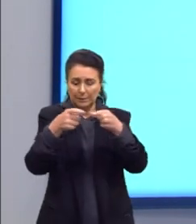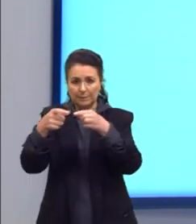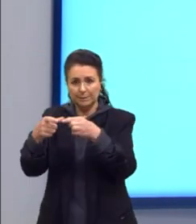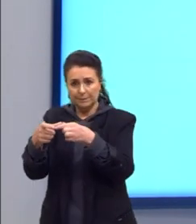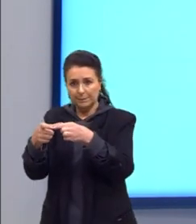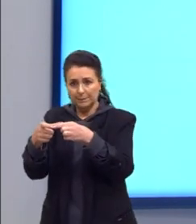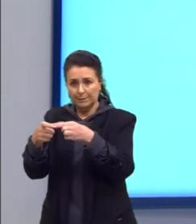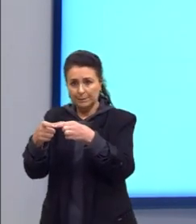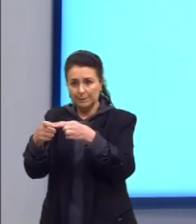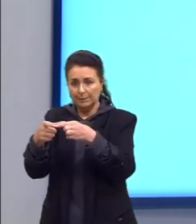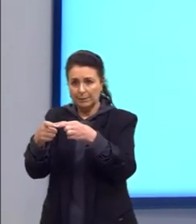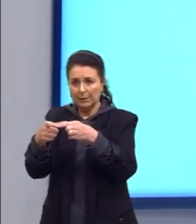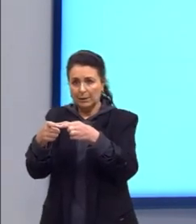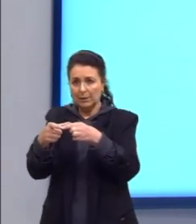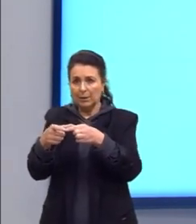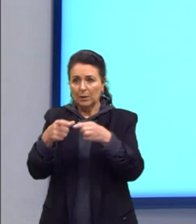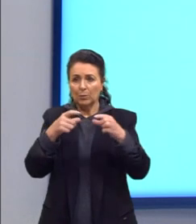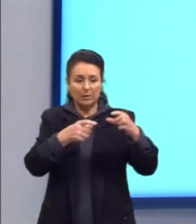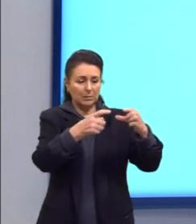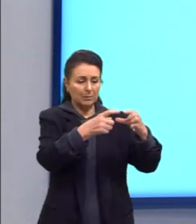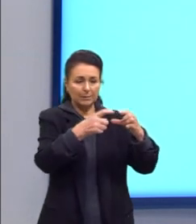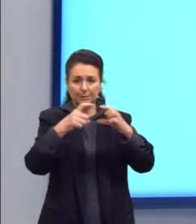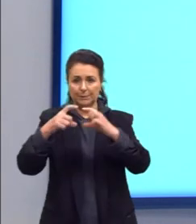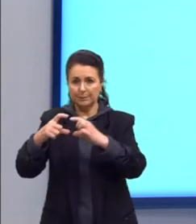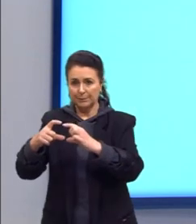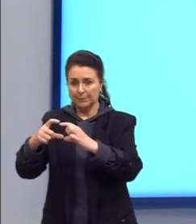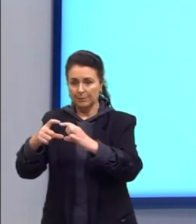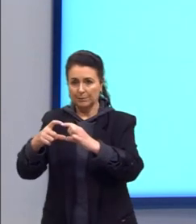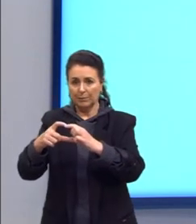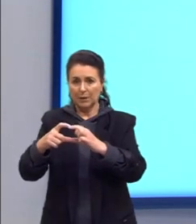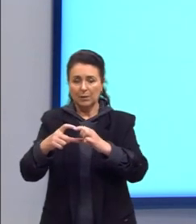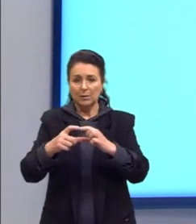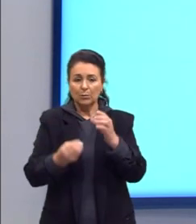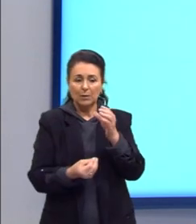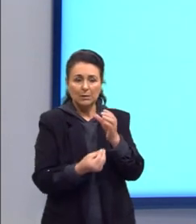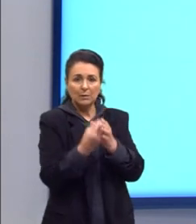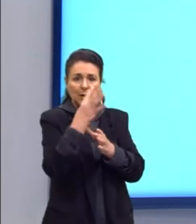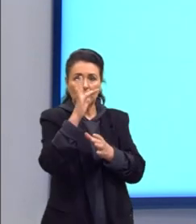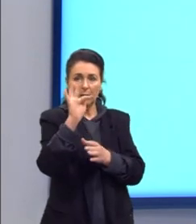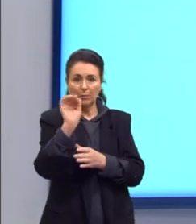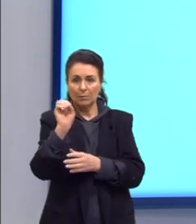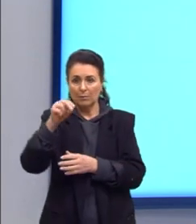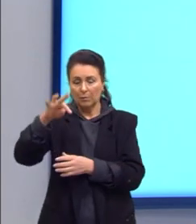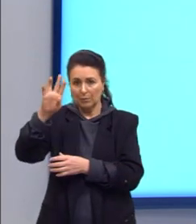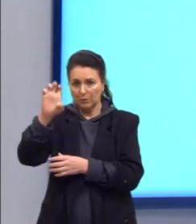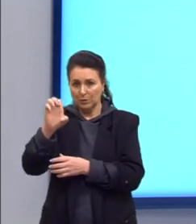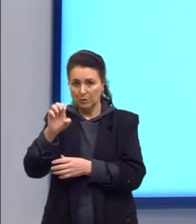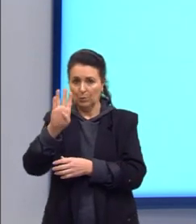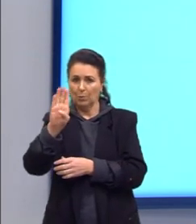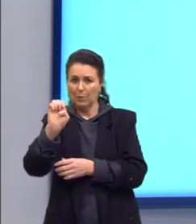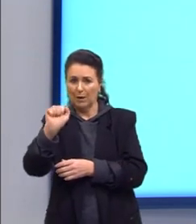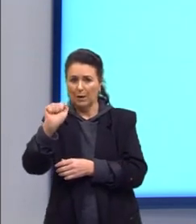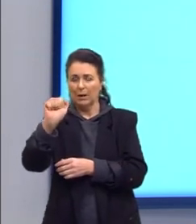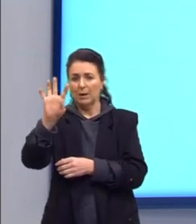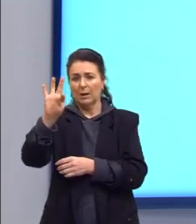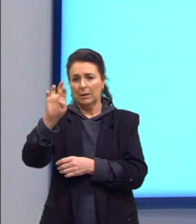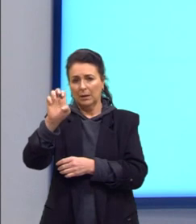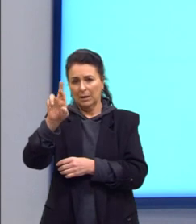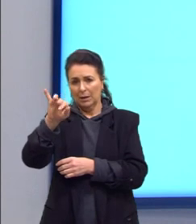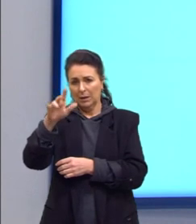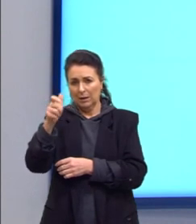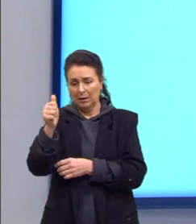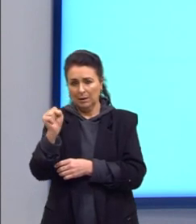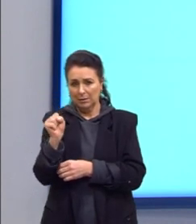certo duas filhas são que duas fontes é duas baterias né